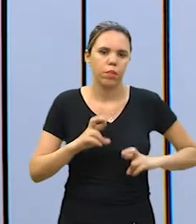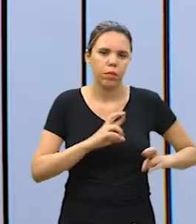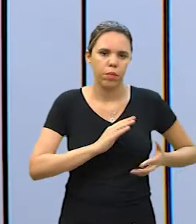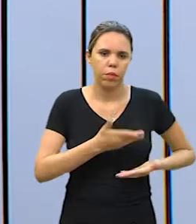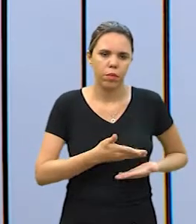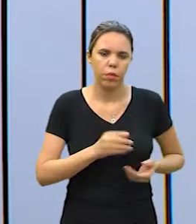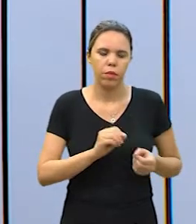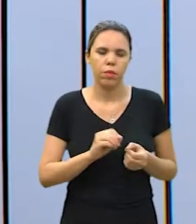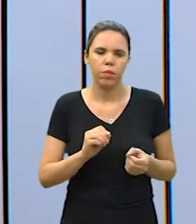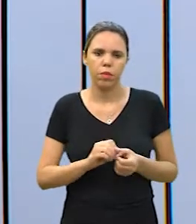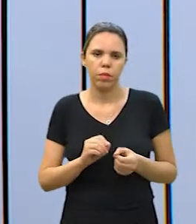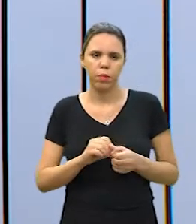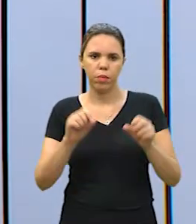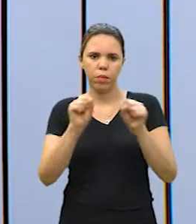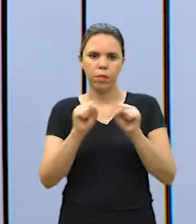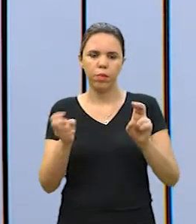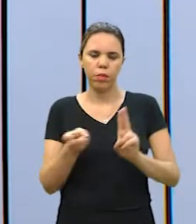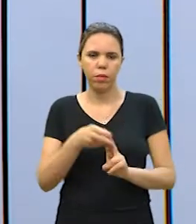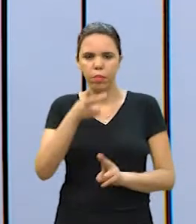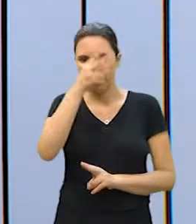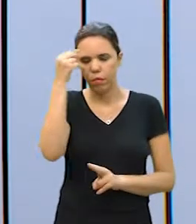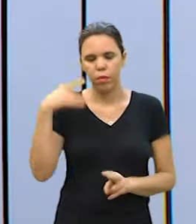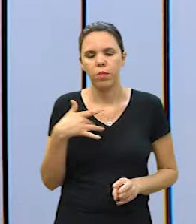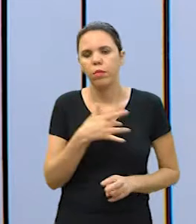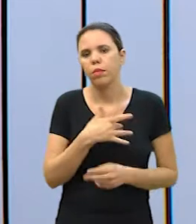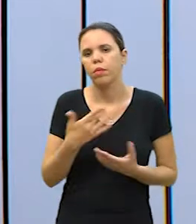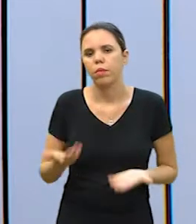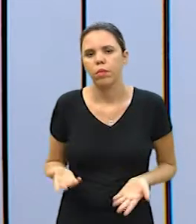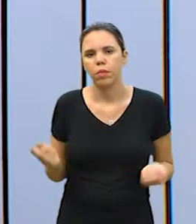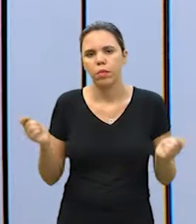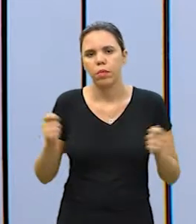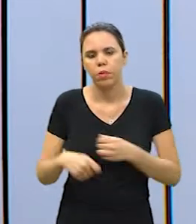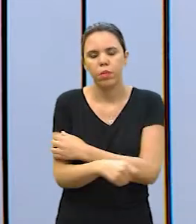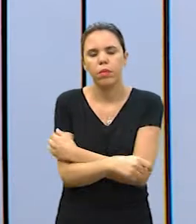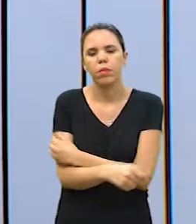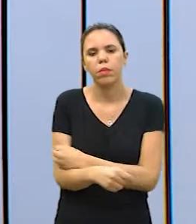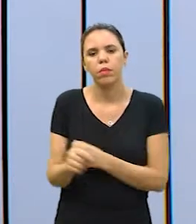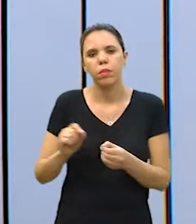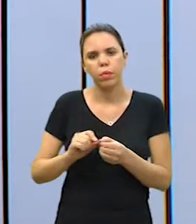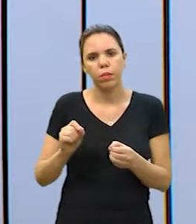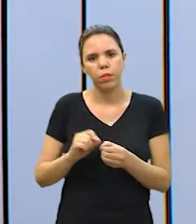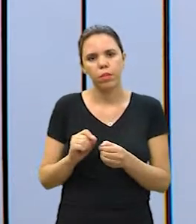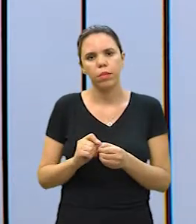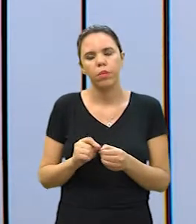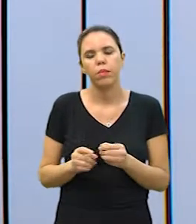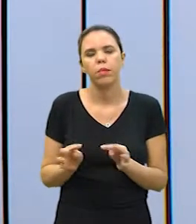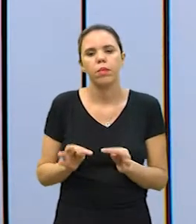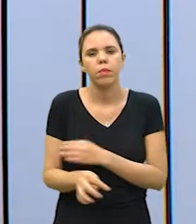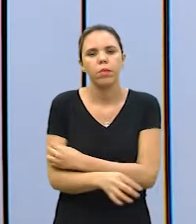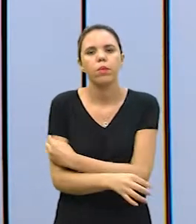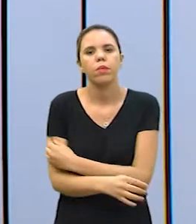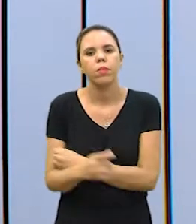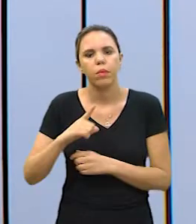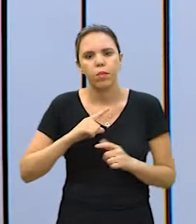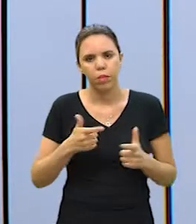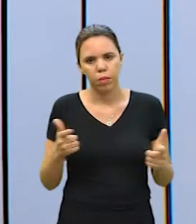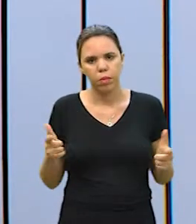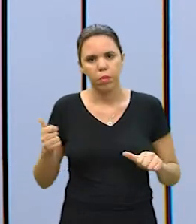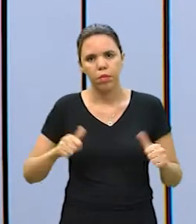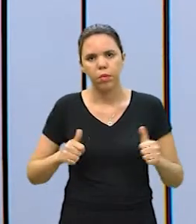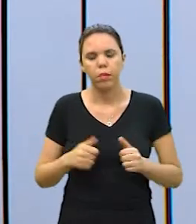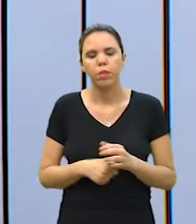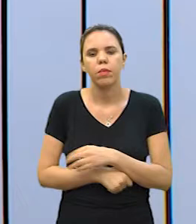a oferta no sistema público, inclusive de saúde, a possibilidade de fazer exames precoces, tem aumentado